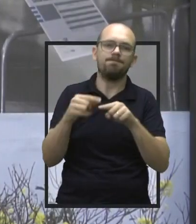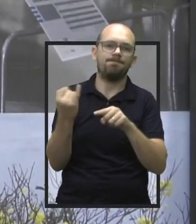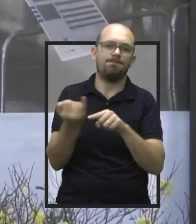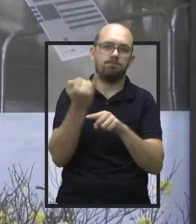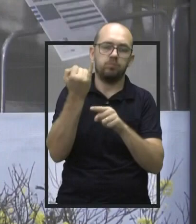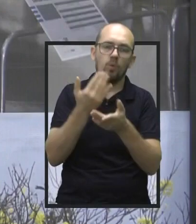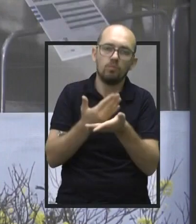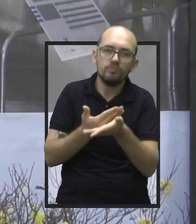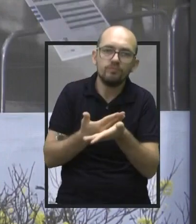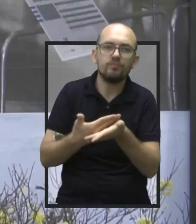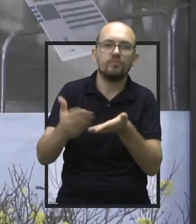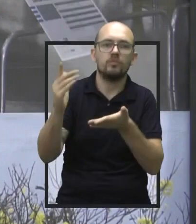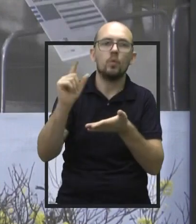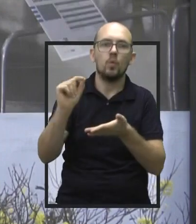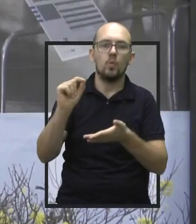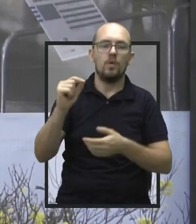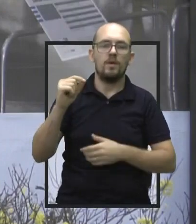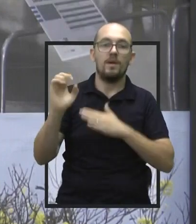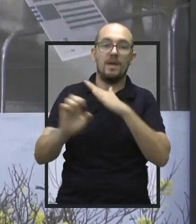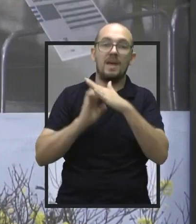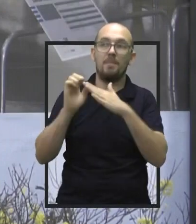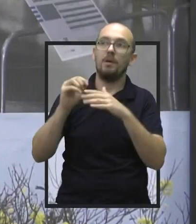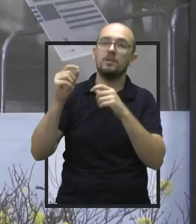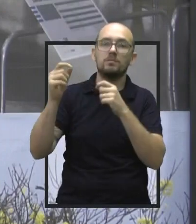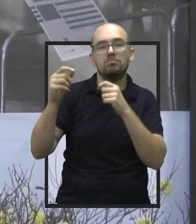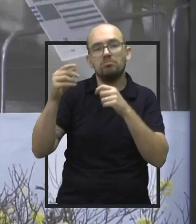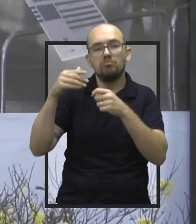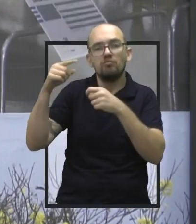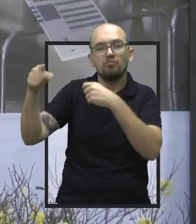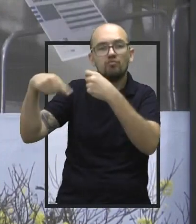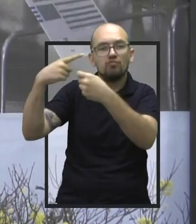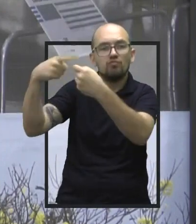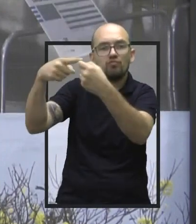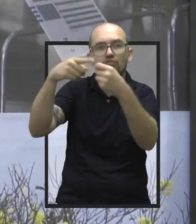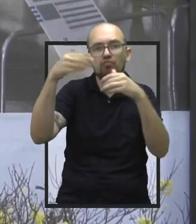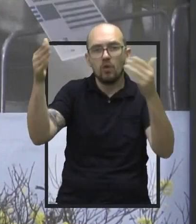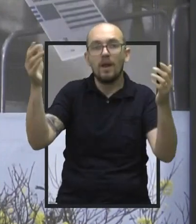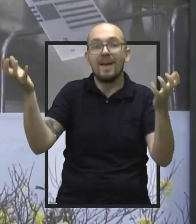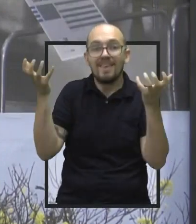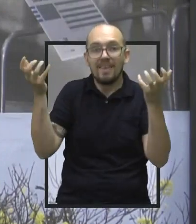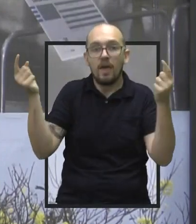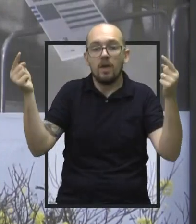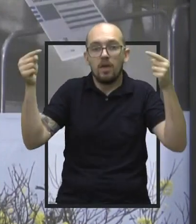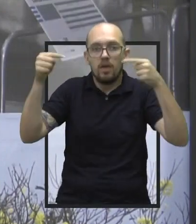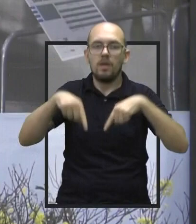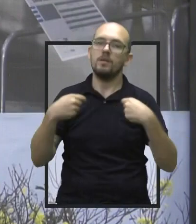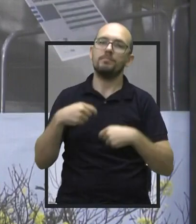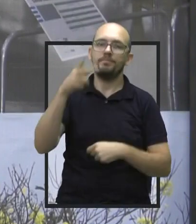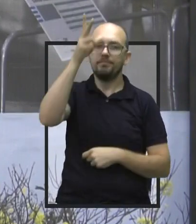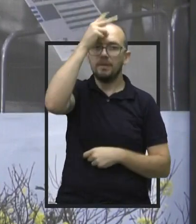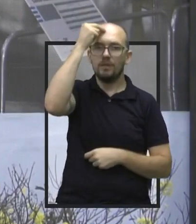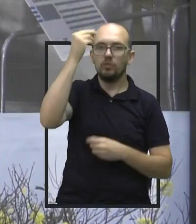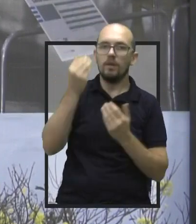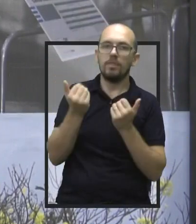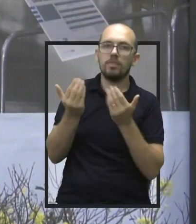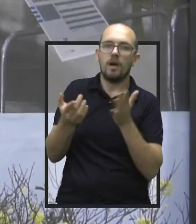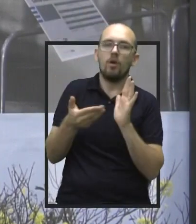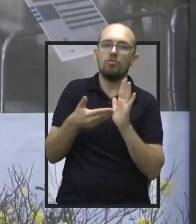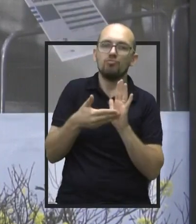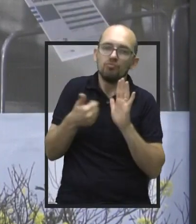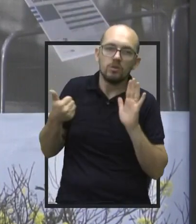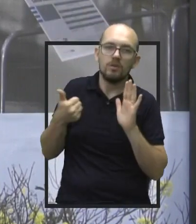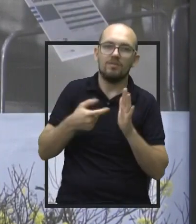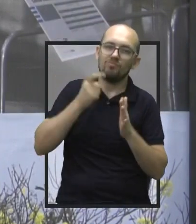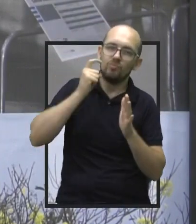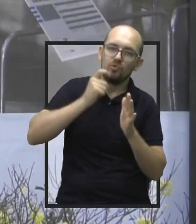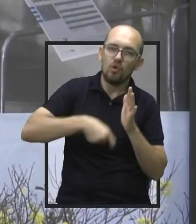bom para as empresas que queiram se instalar em Jaú. Tanto os incentivos fiscais que precisam, né, como também